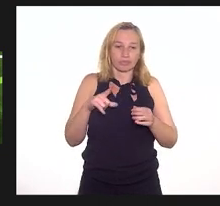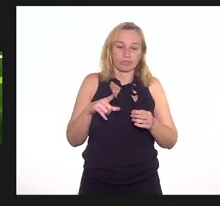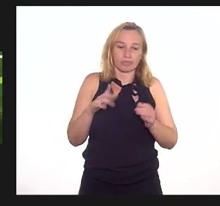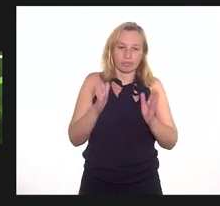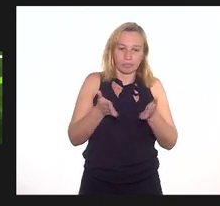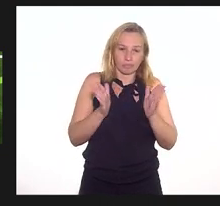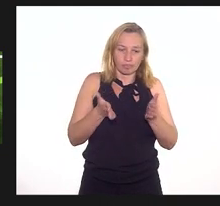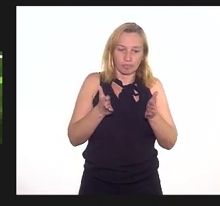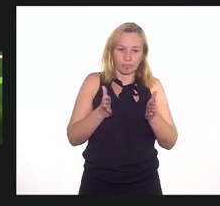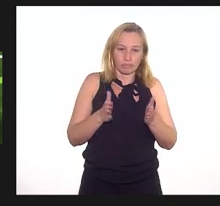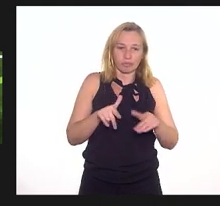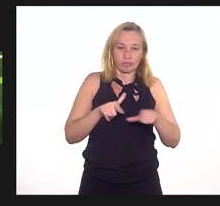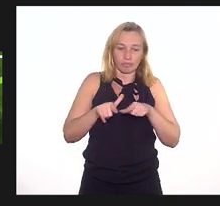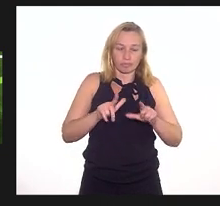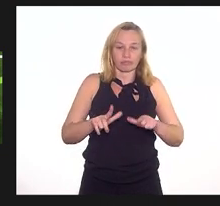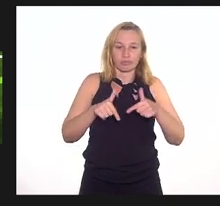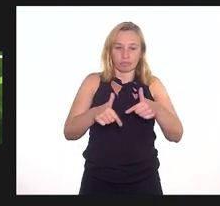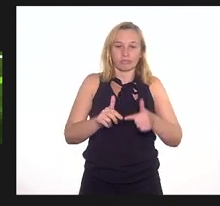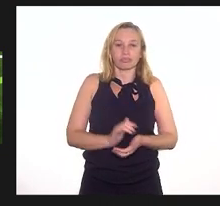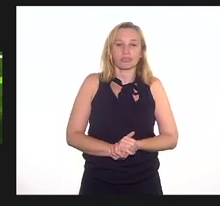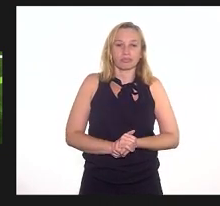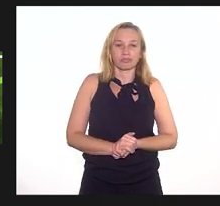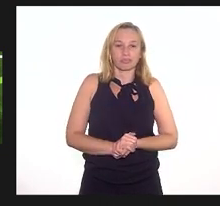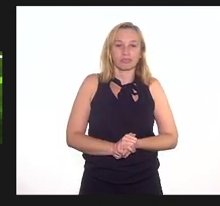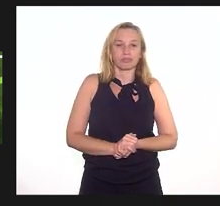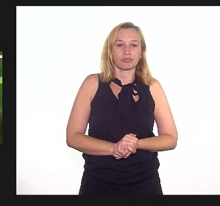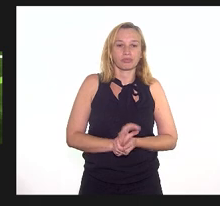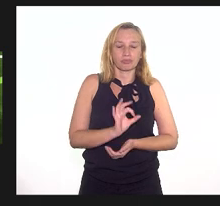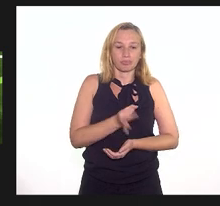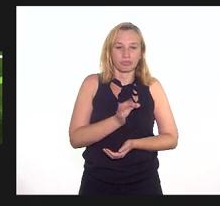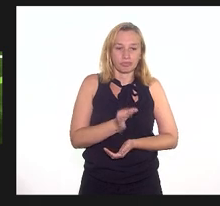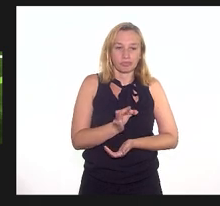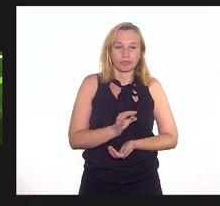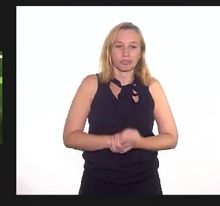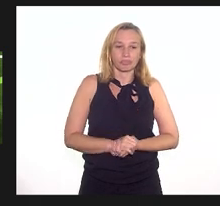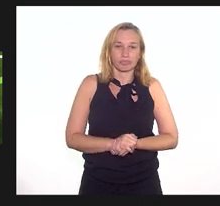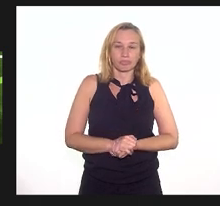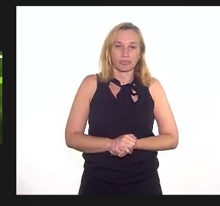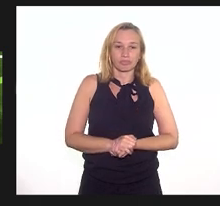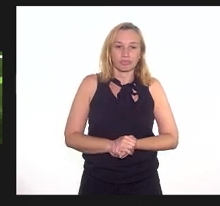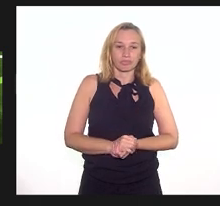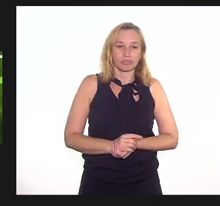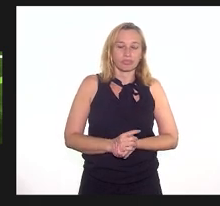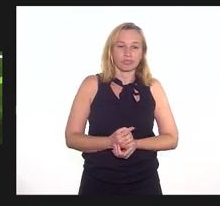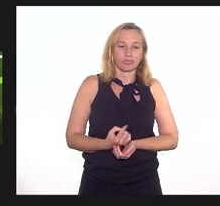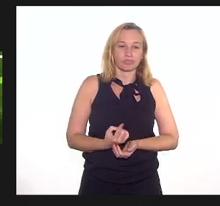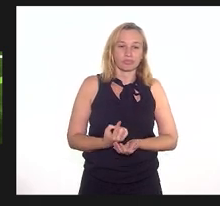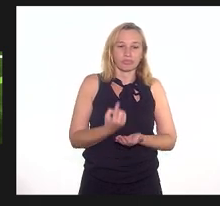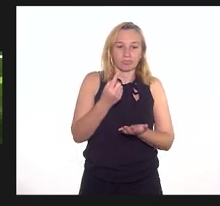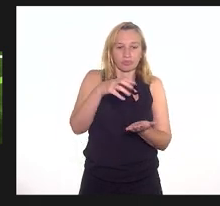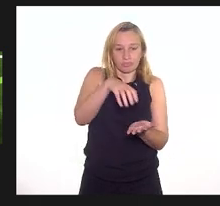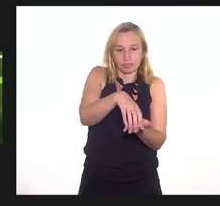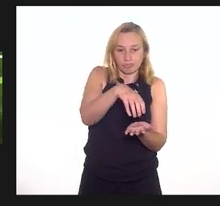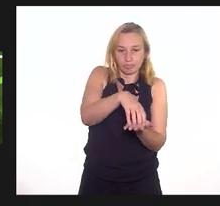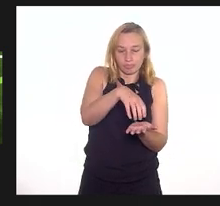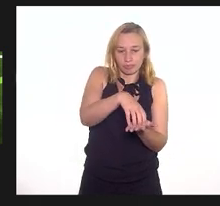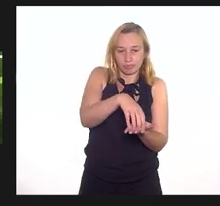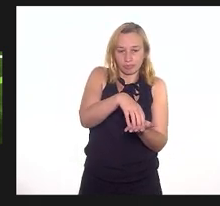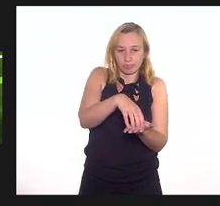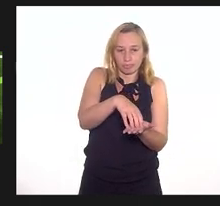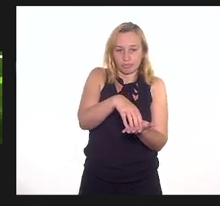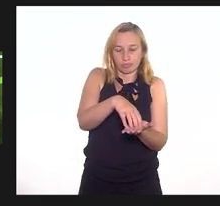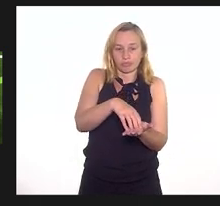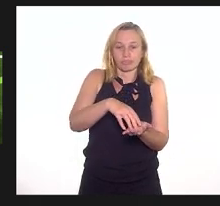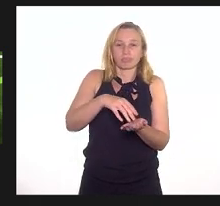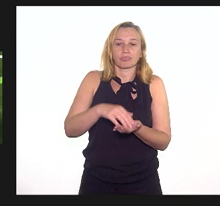nosso plano de ação. É, atualmente, a gente conta com apenas um centro habilitado pelo Ministério da Saúde no